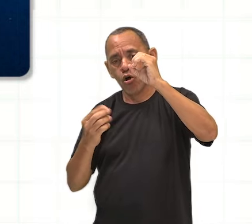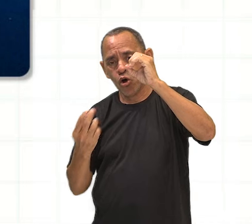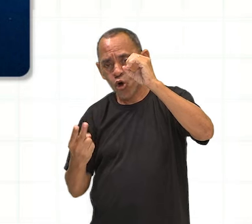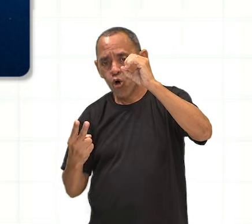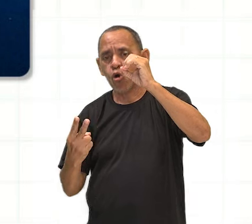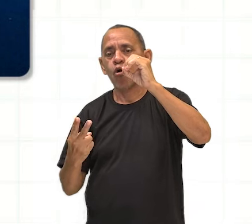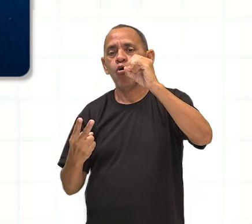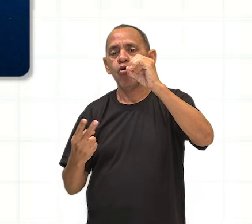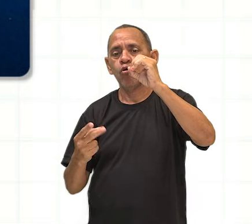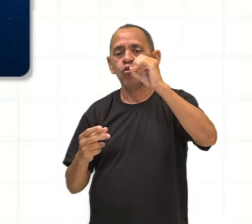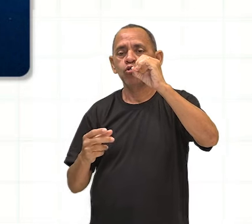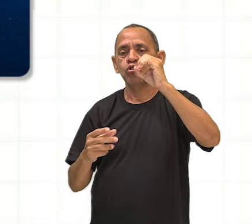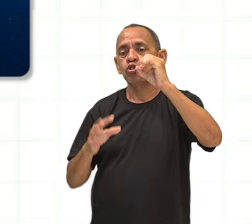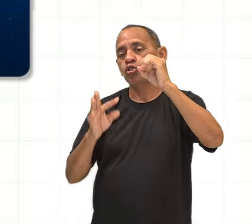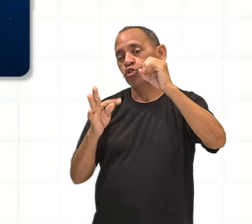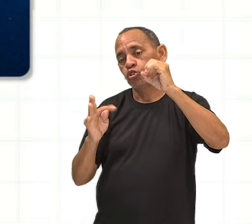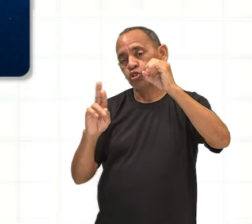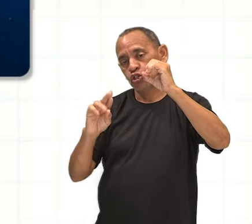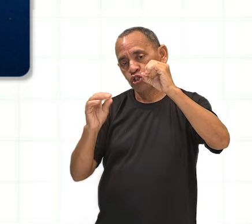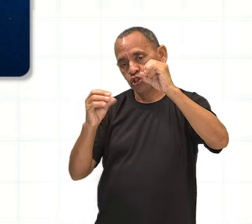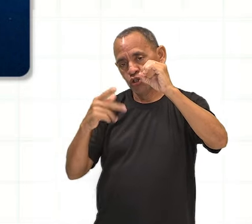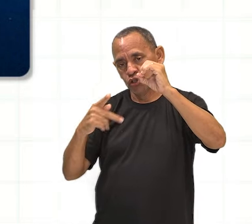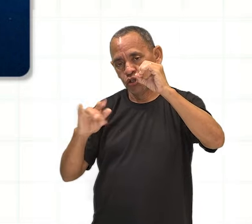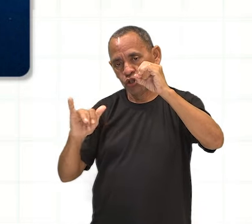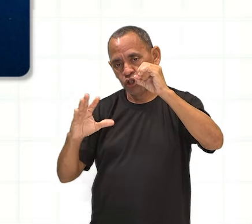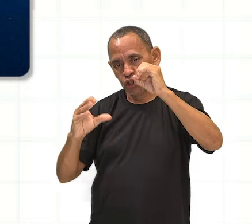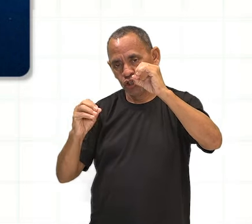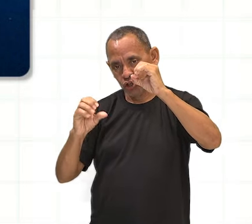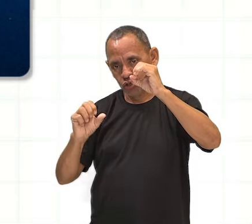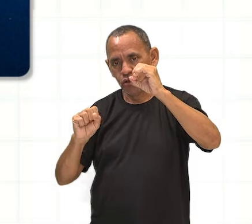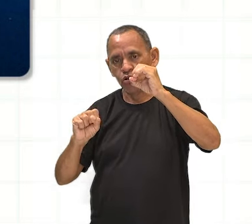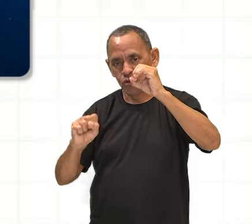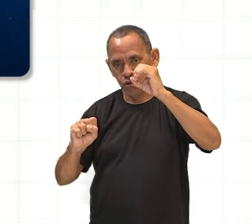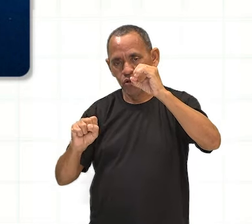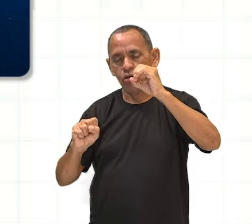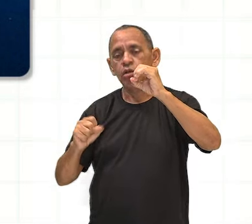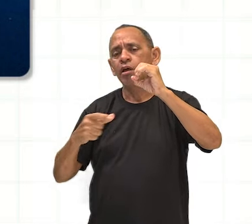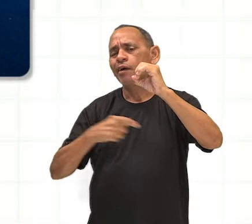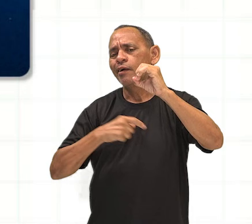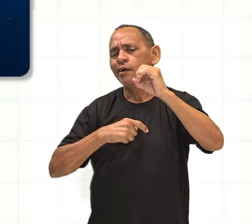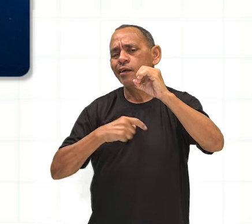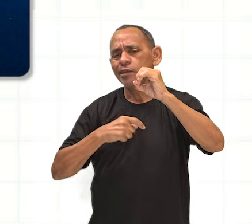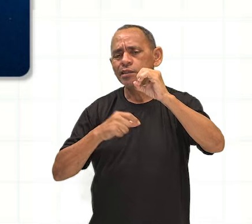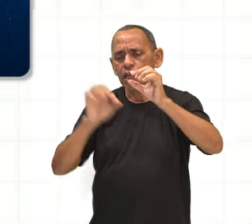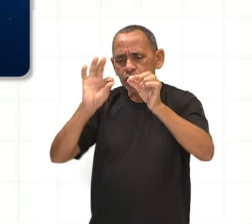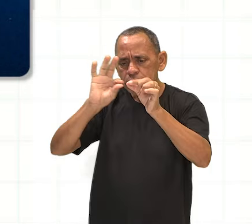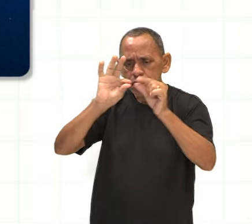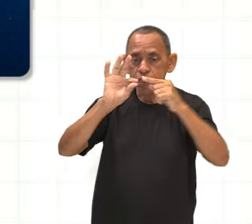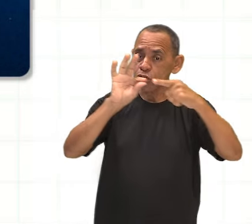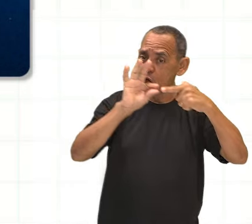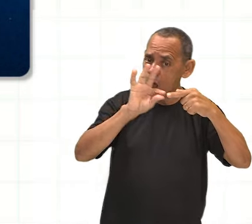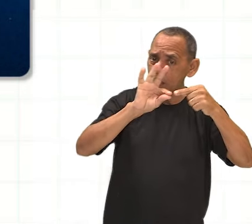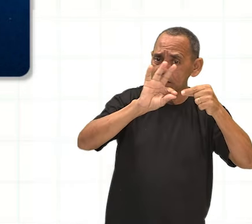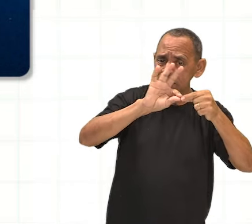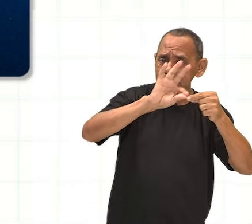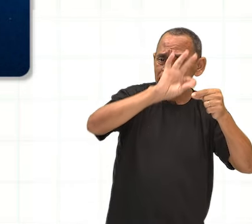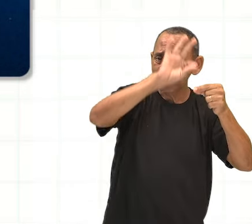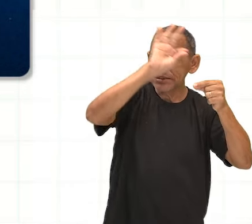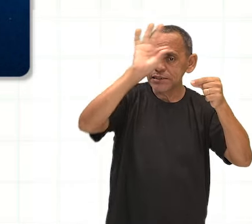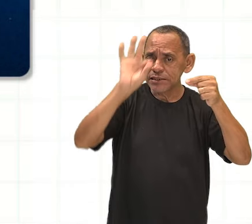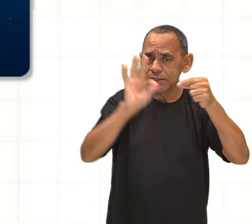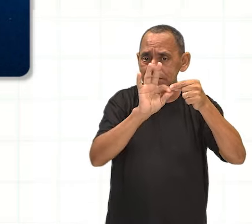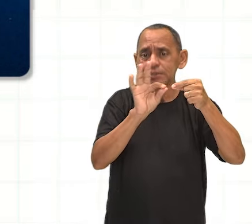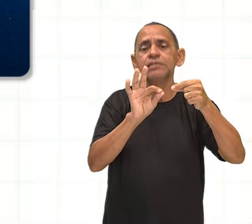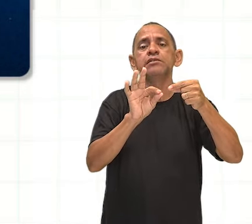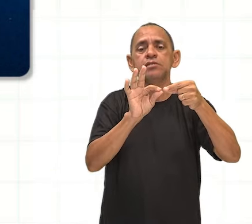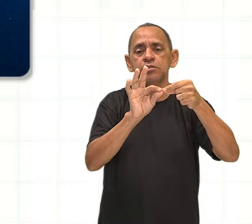aí também nessa imagem, né, que nós temos células, tá? Essas células, pessoal, nós temos aí células